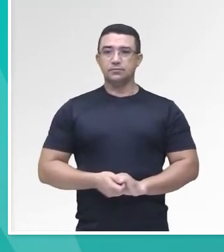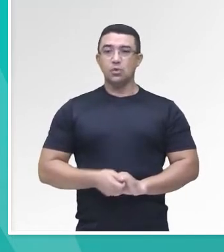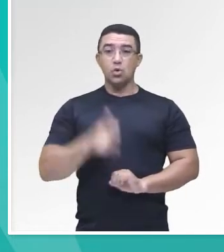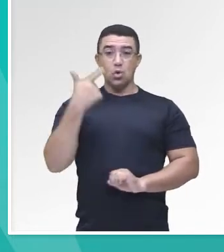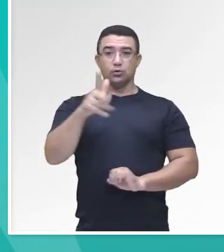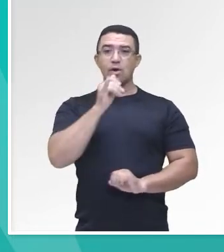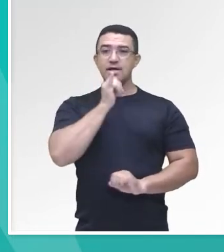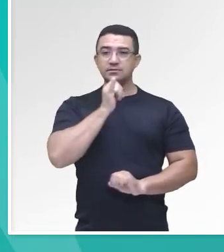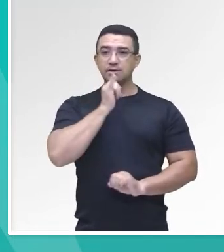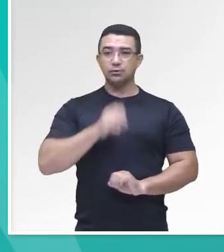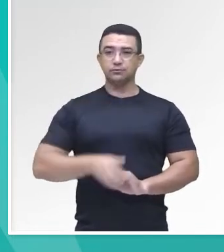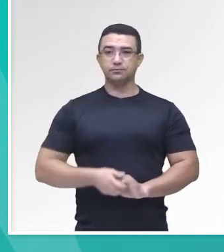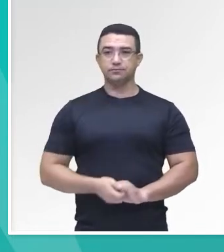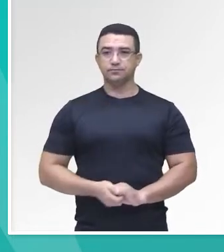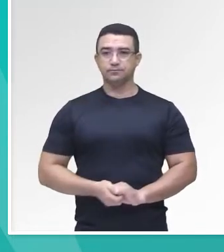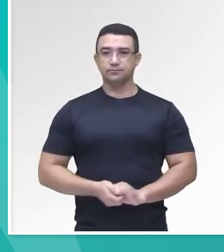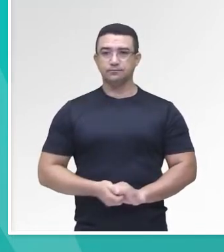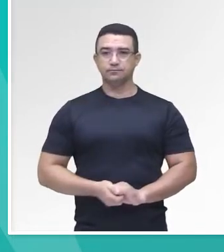um exemplo.